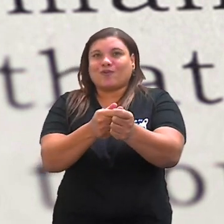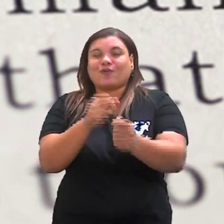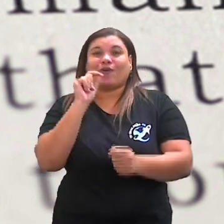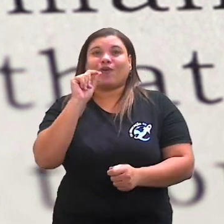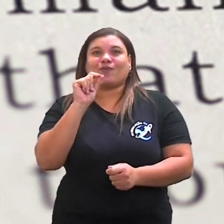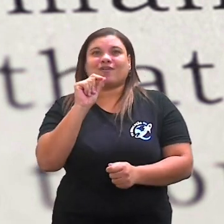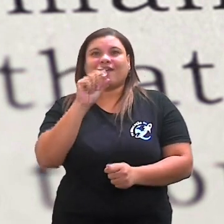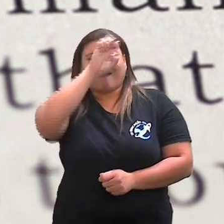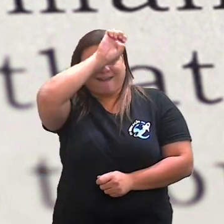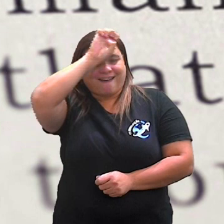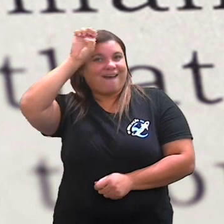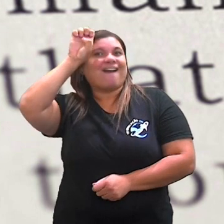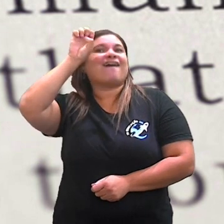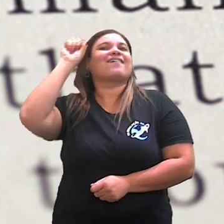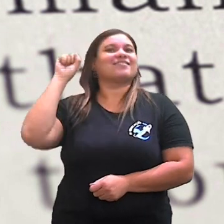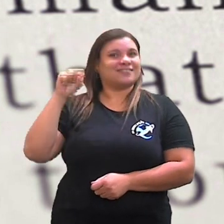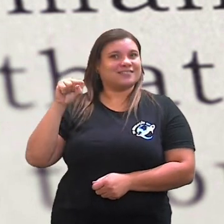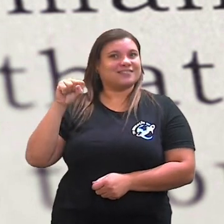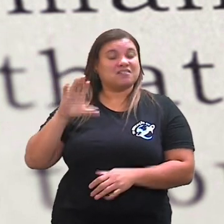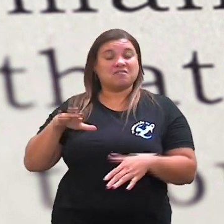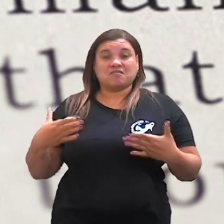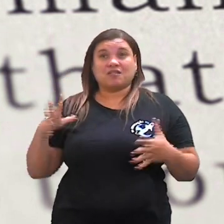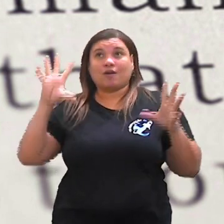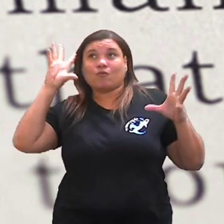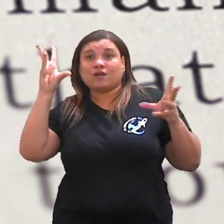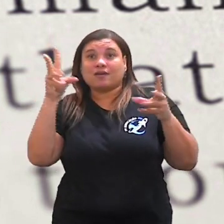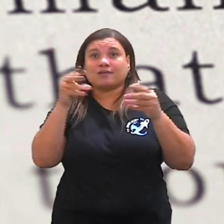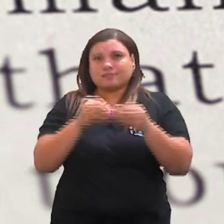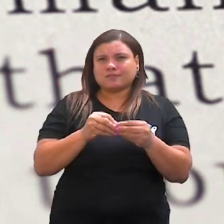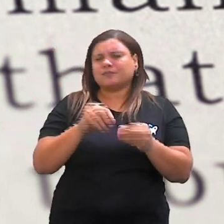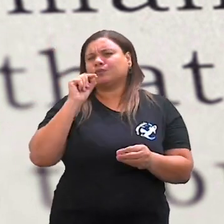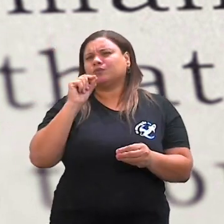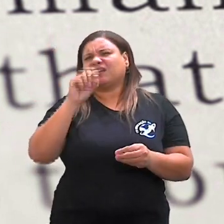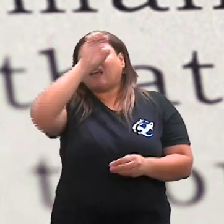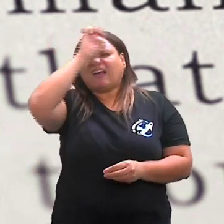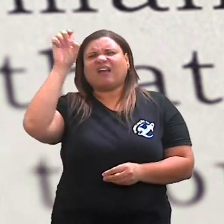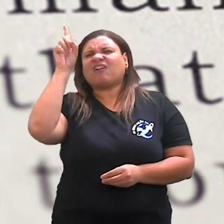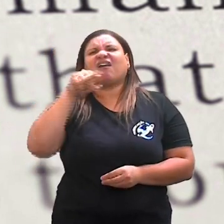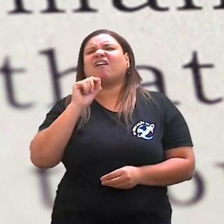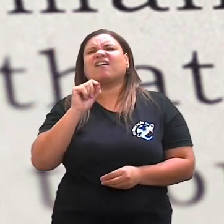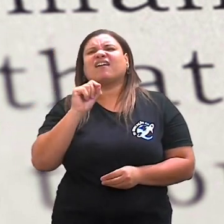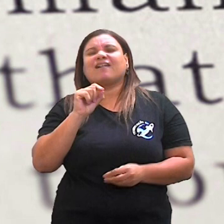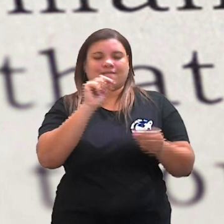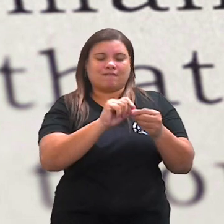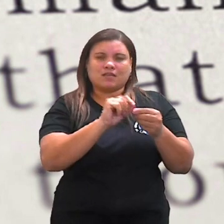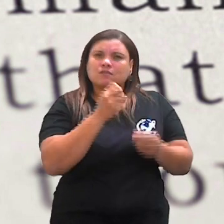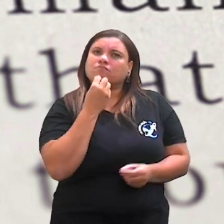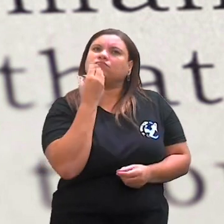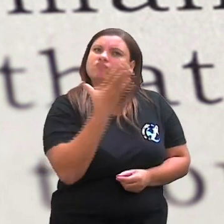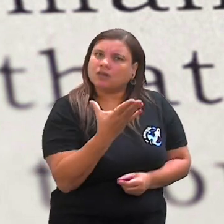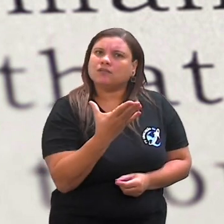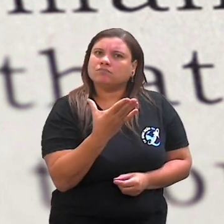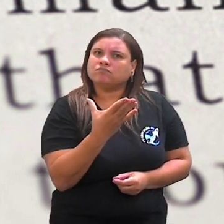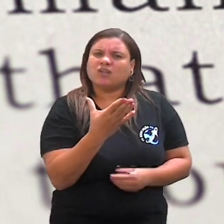ética. Resumindo tudo, a ação ética significa praticar o bem pelo bem, fazer o que é certo